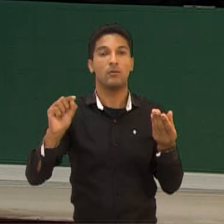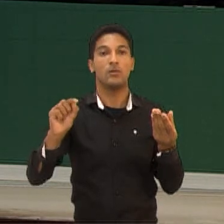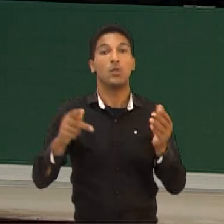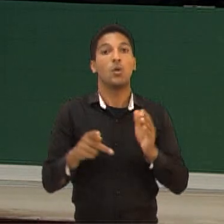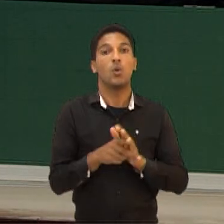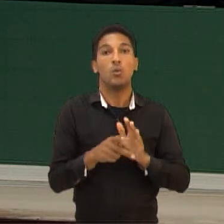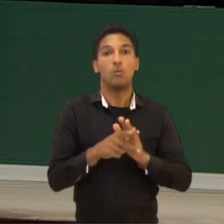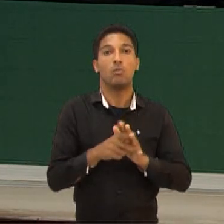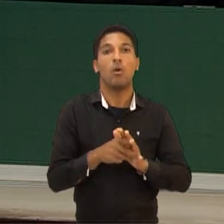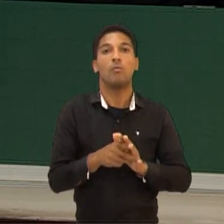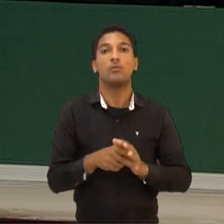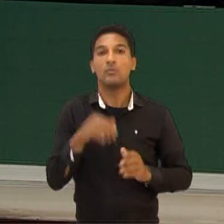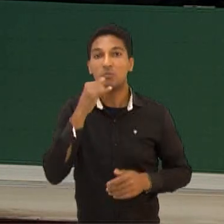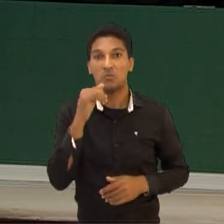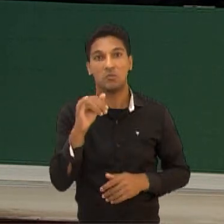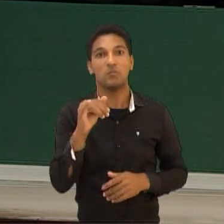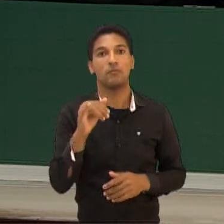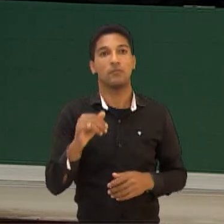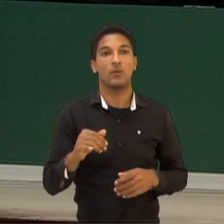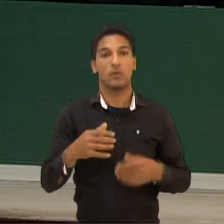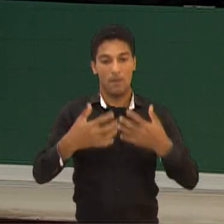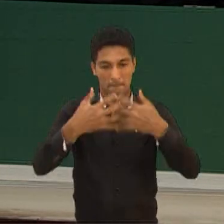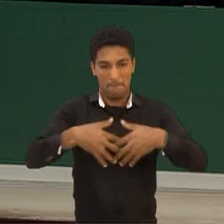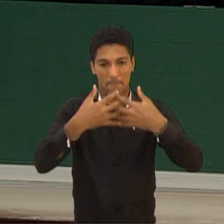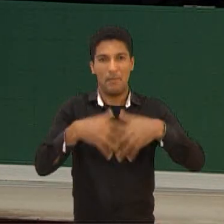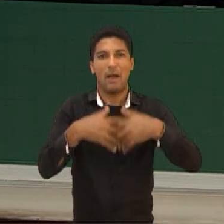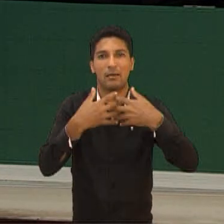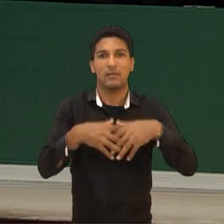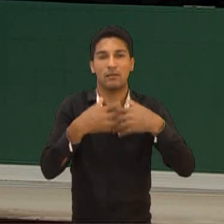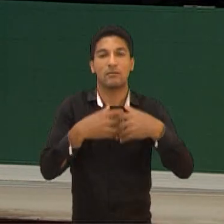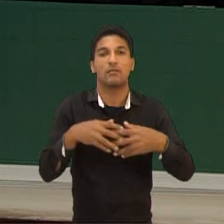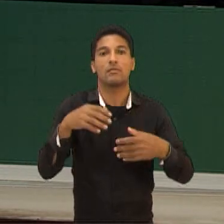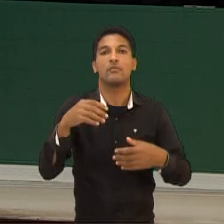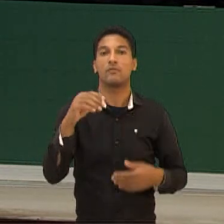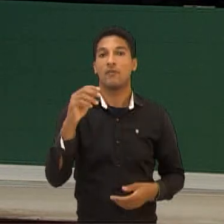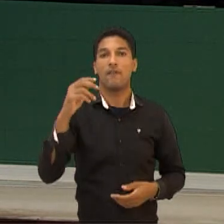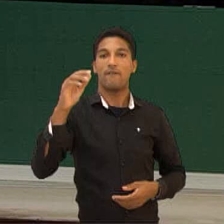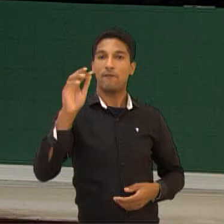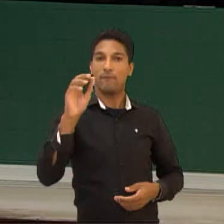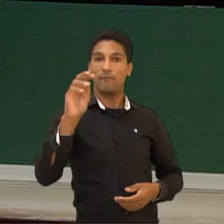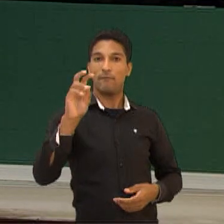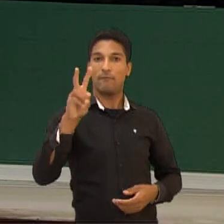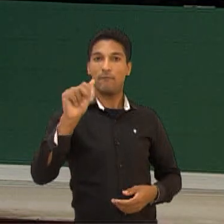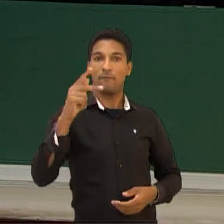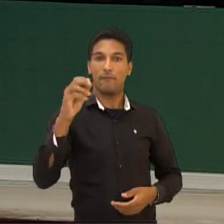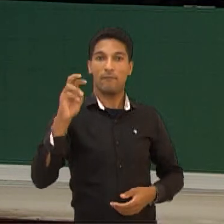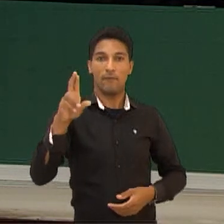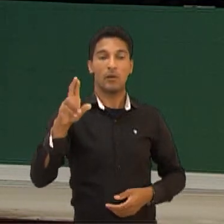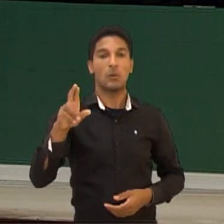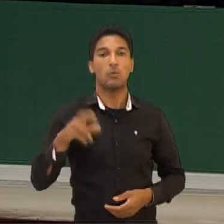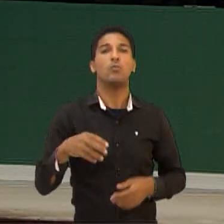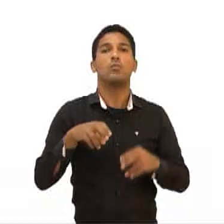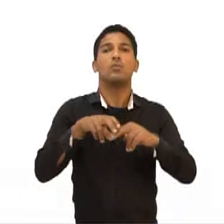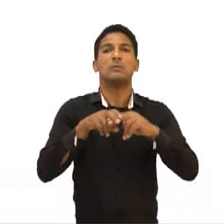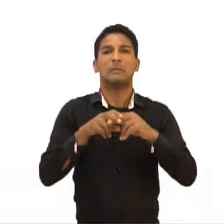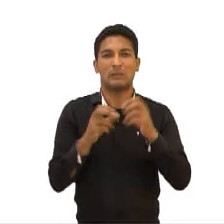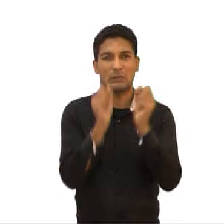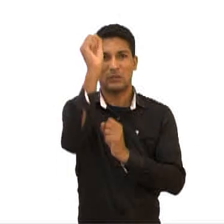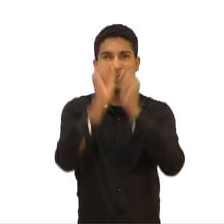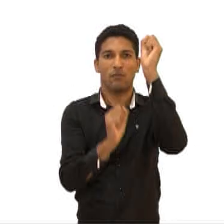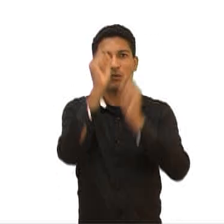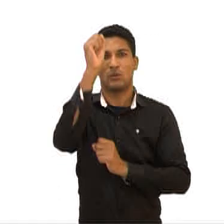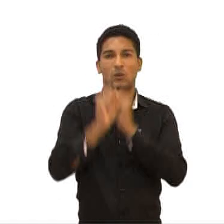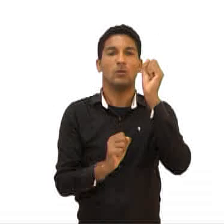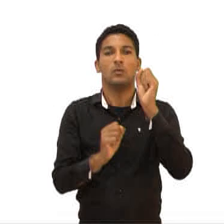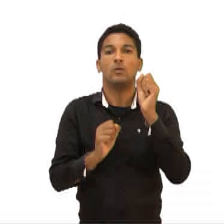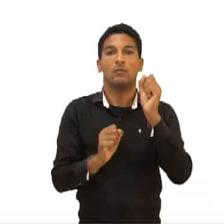que, desenvolvido de uma forma mais conservadora do ambiente, pode poluir menos. O ouro